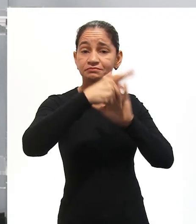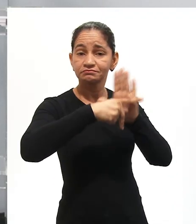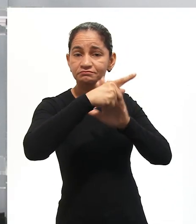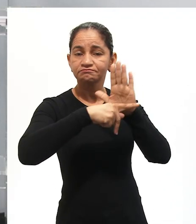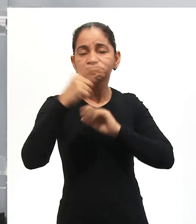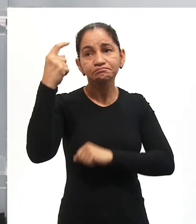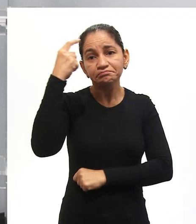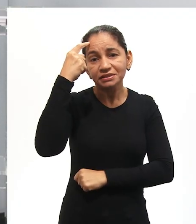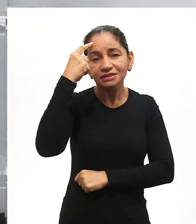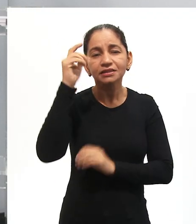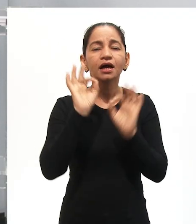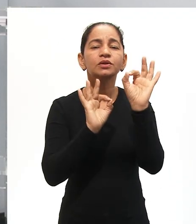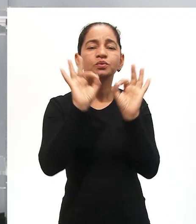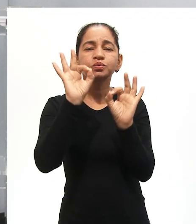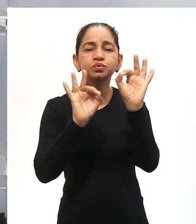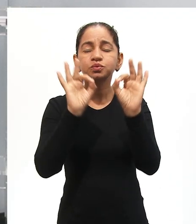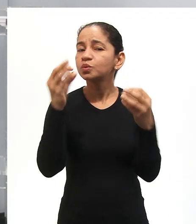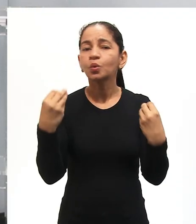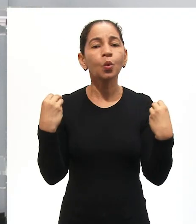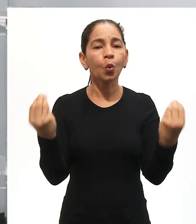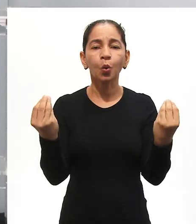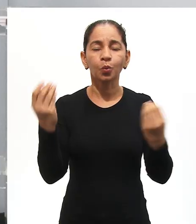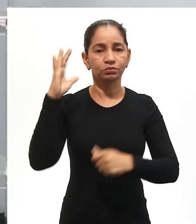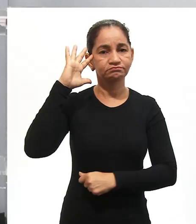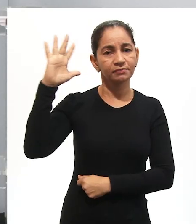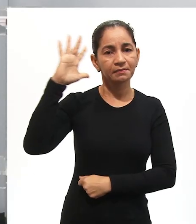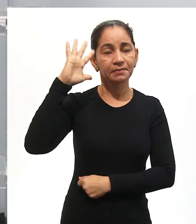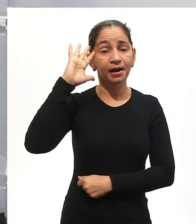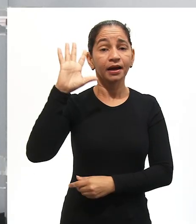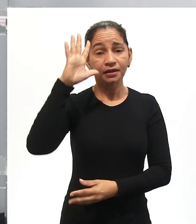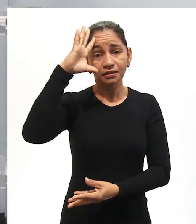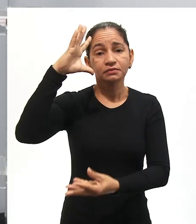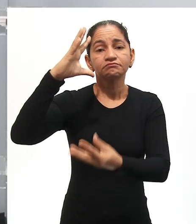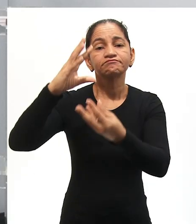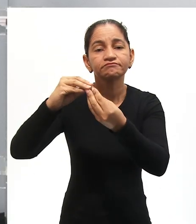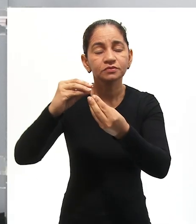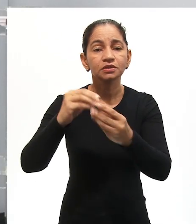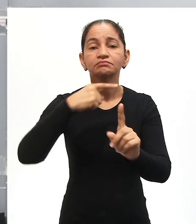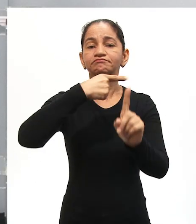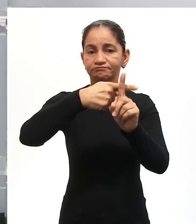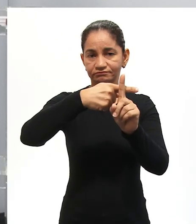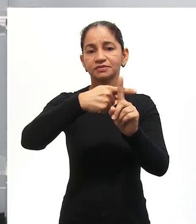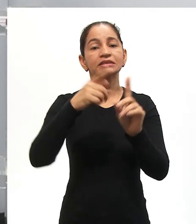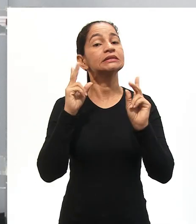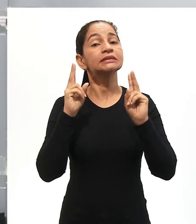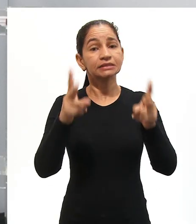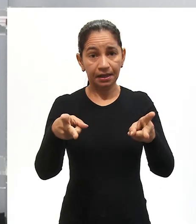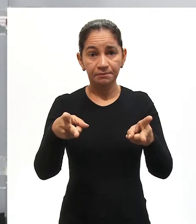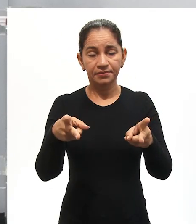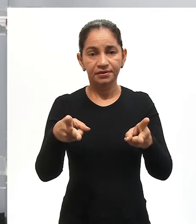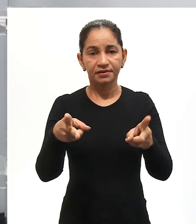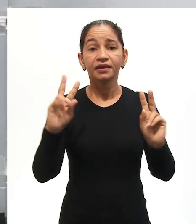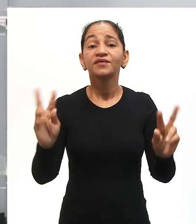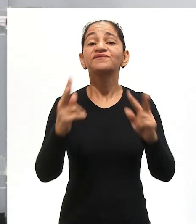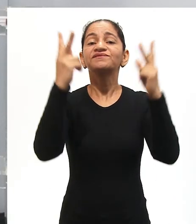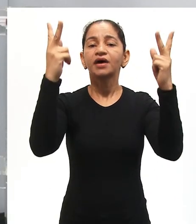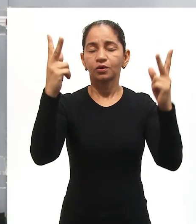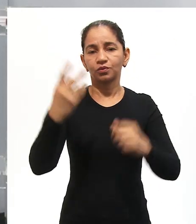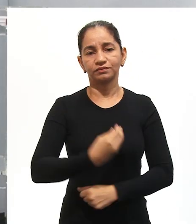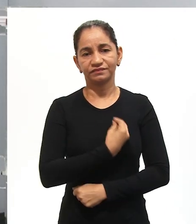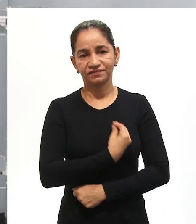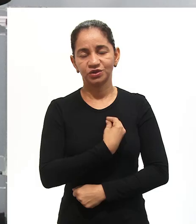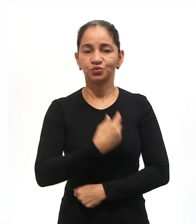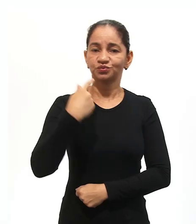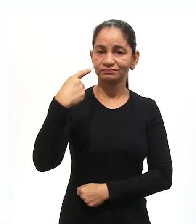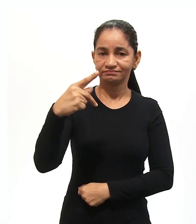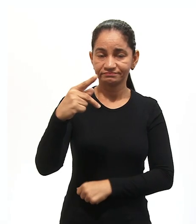muito bem inspirado em como vai ser colocado e qual a reflexão no final. Tem que ser algo positivo, que gere valor.